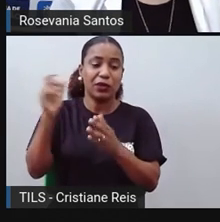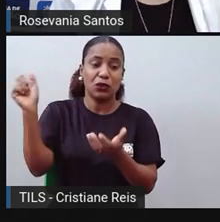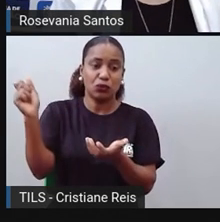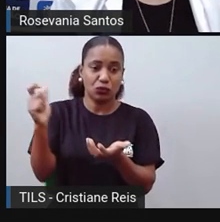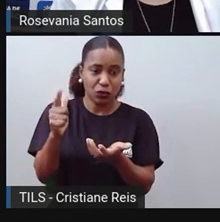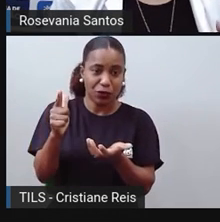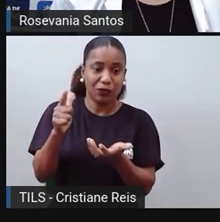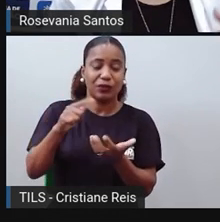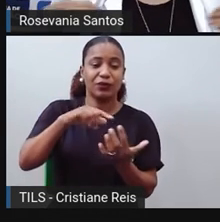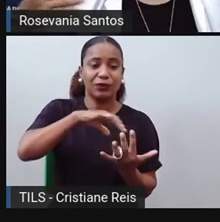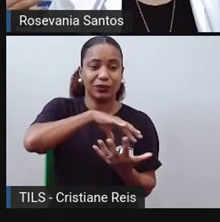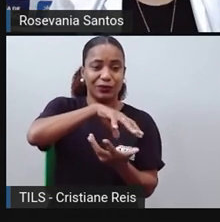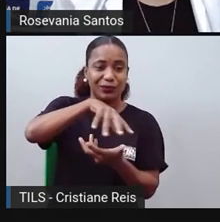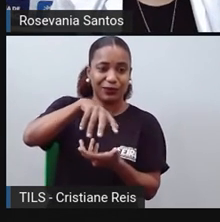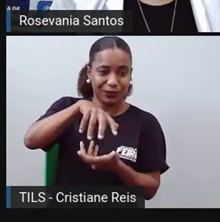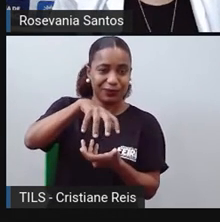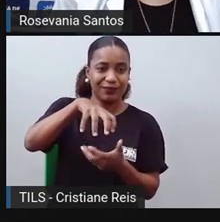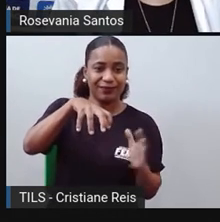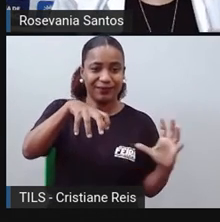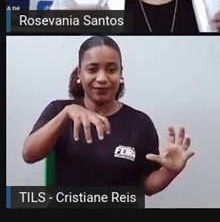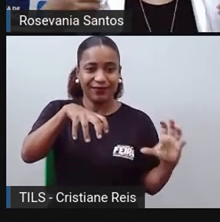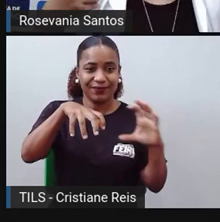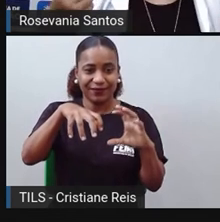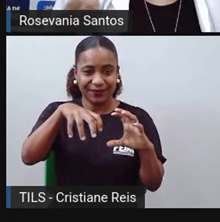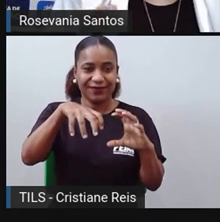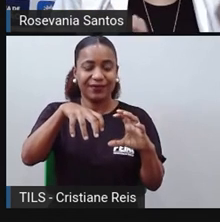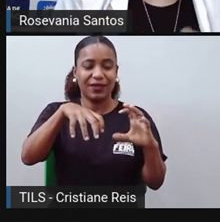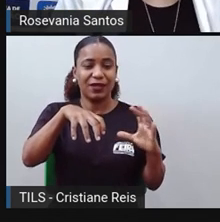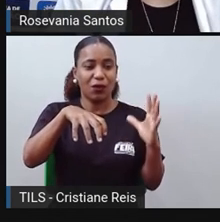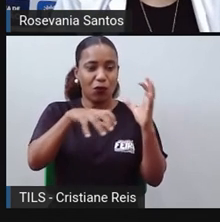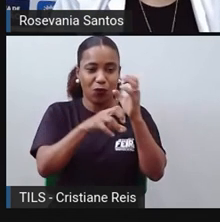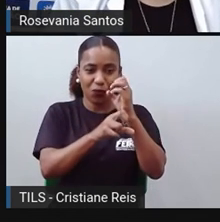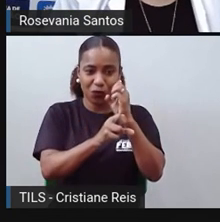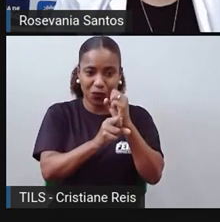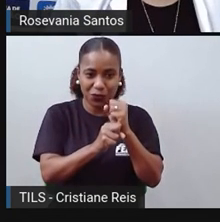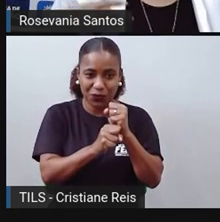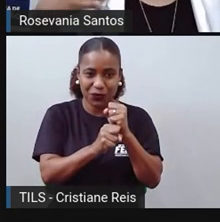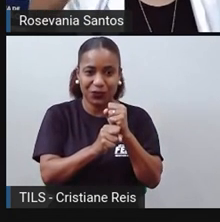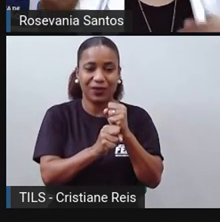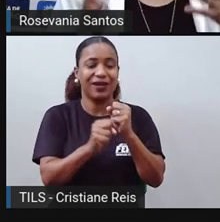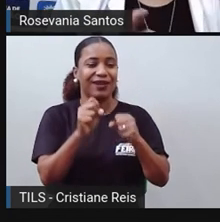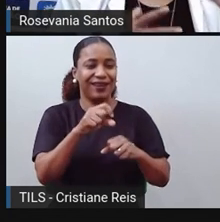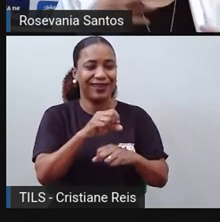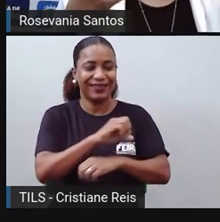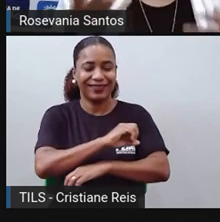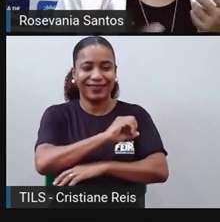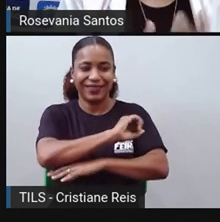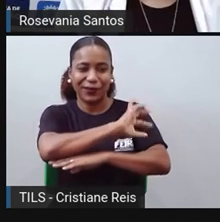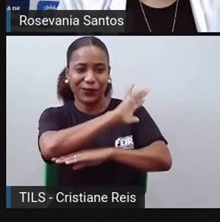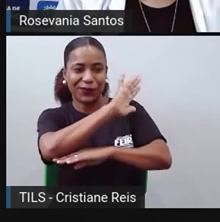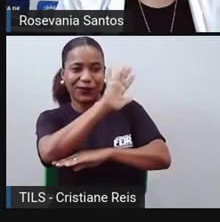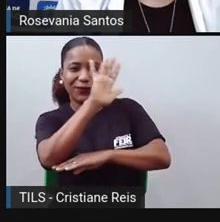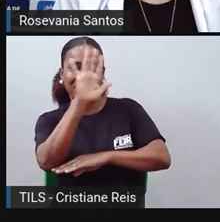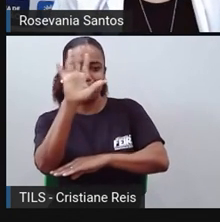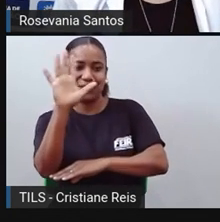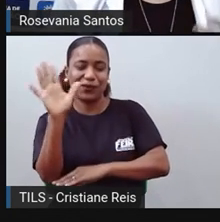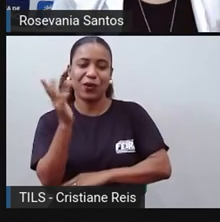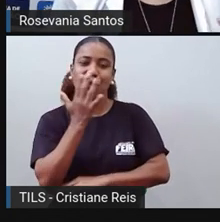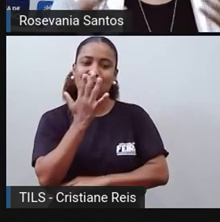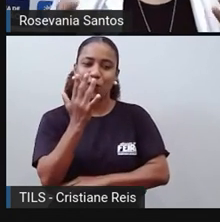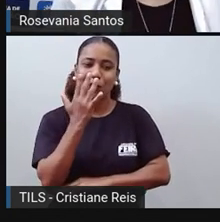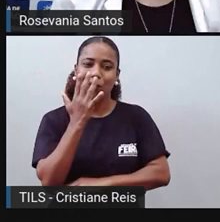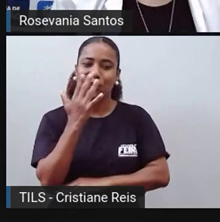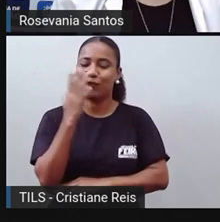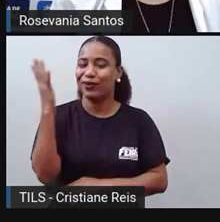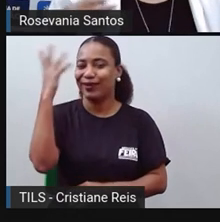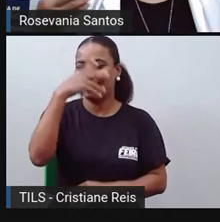também gera o fenômeno das noites eternas, com aquelas auroras boreais maravilhosas, né, com aquele jogo de luminosidade ali, que